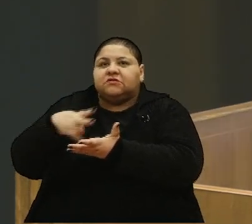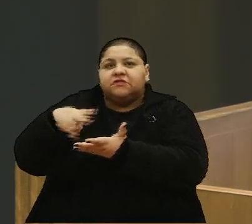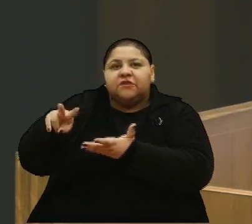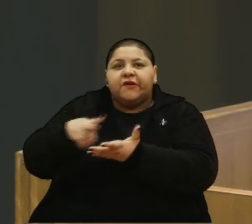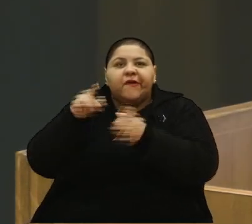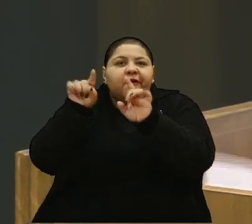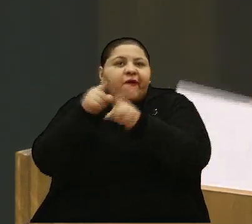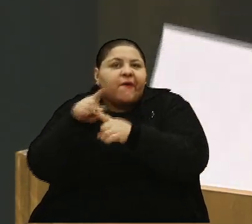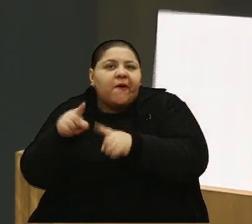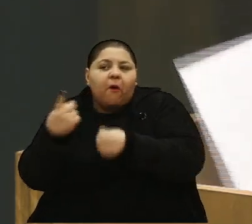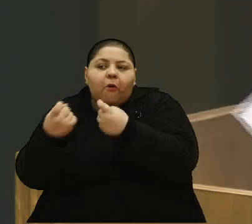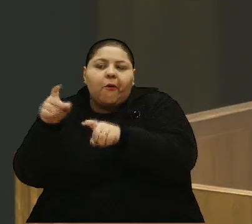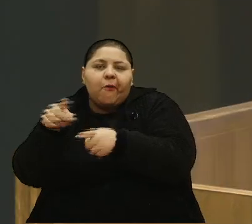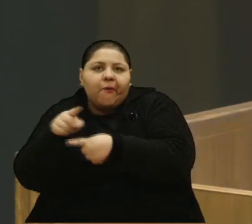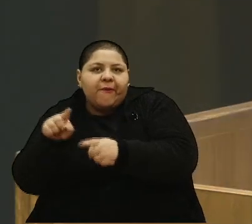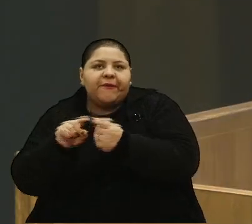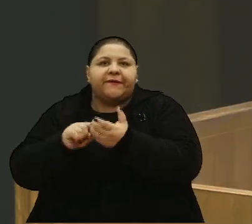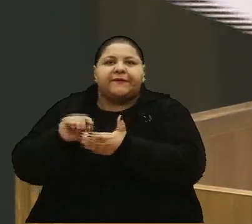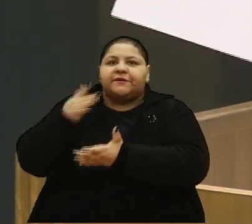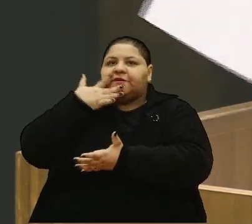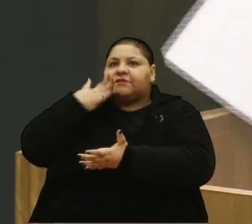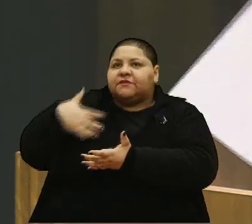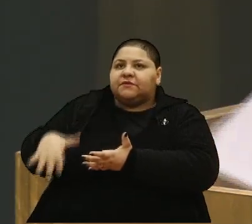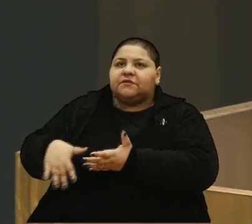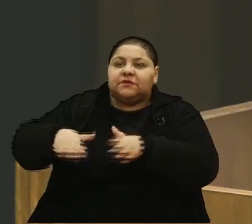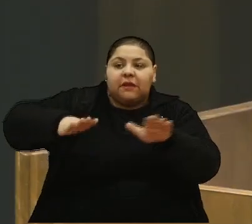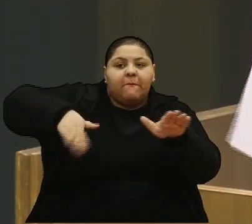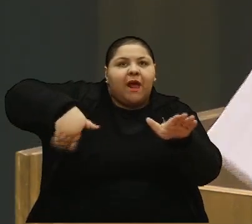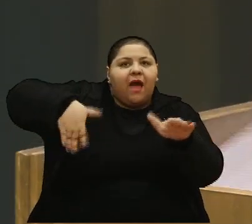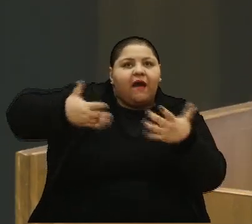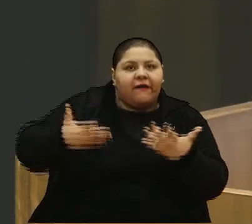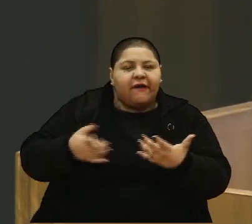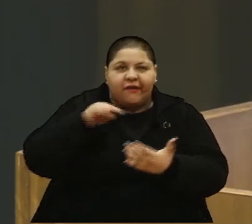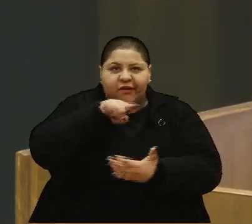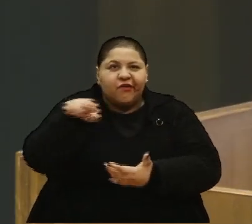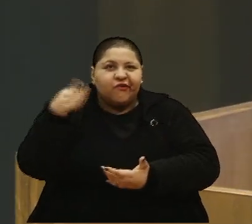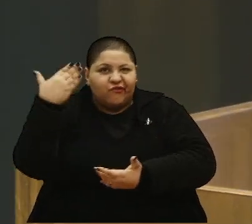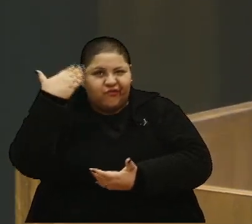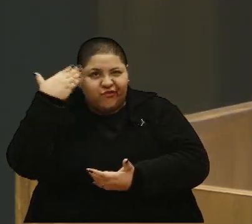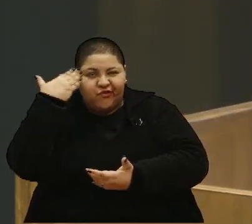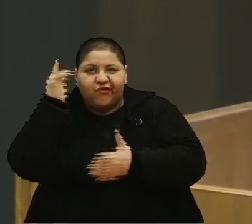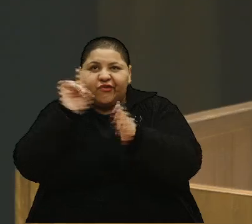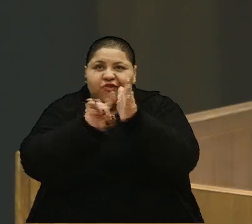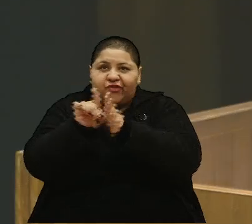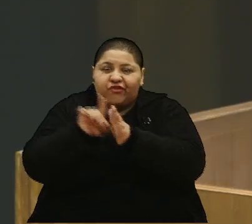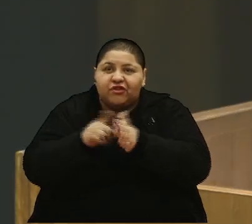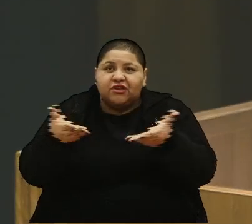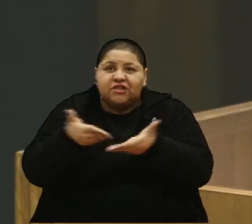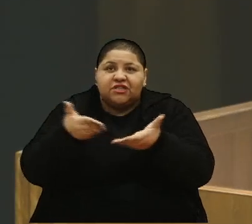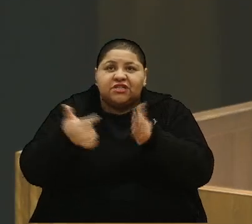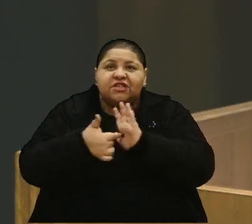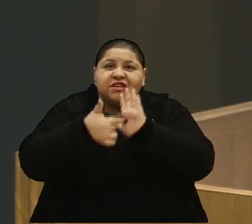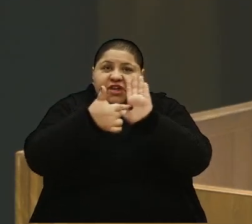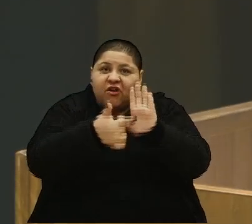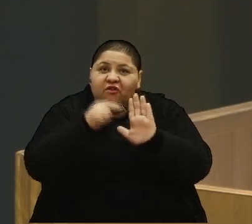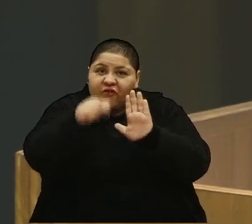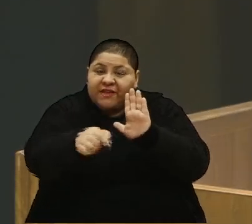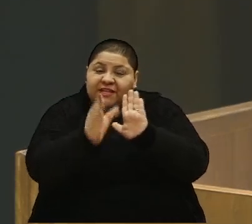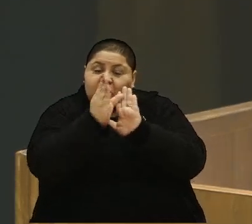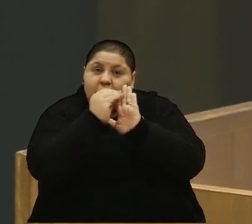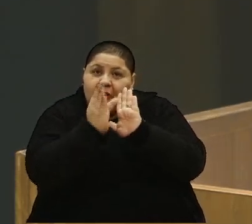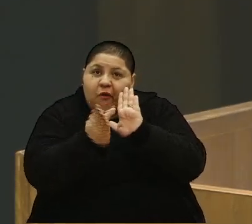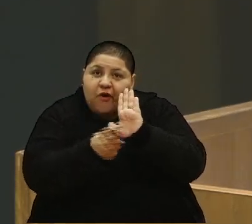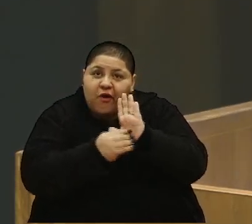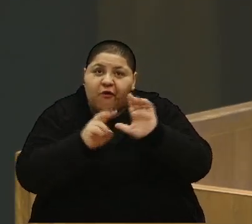determinadas músicas, crianças na praia. E vocês sabiam que pesquisas já indicam que esse conteúdo,